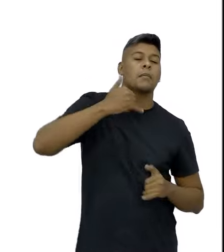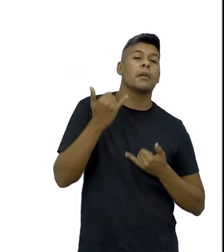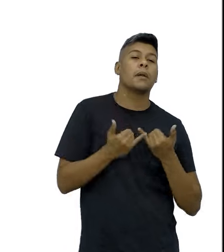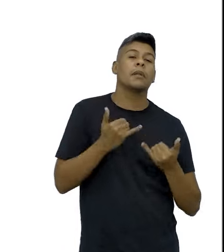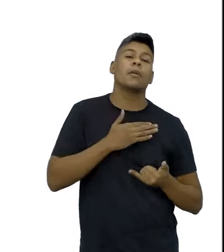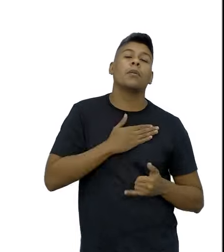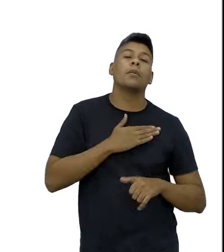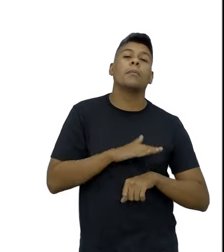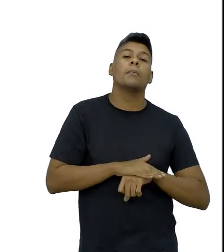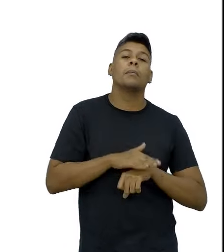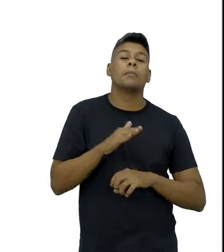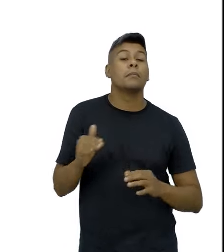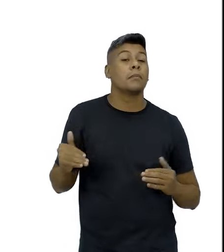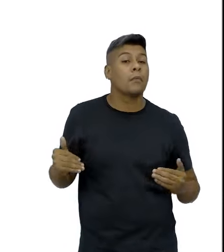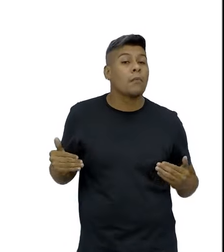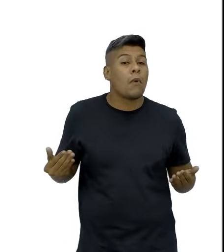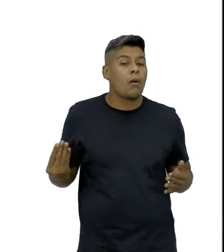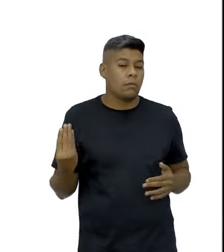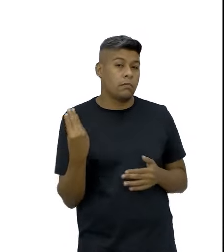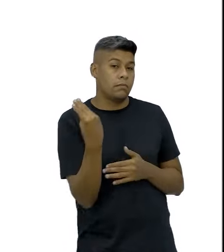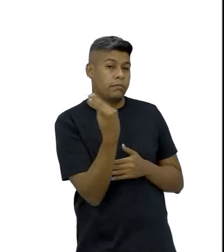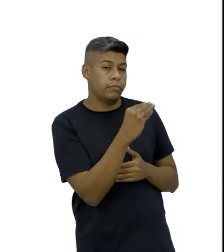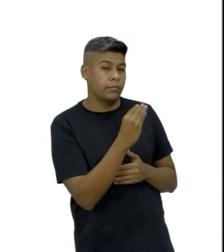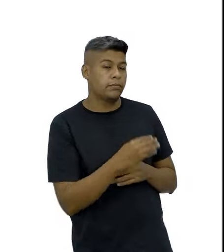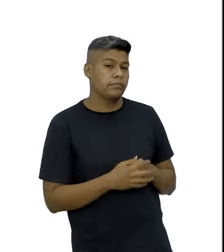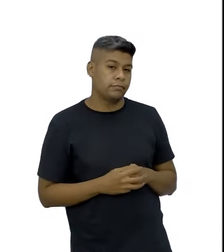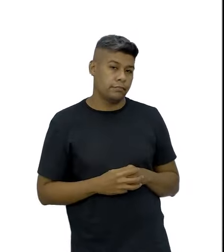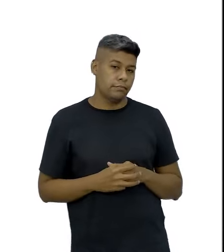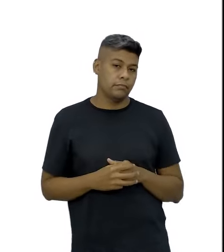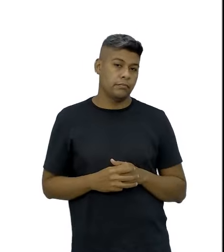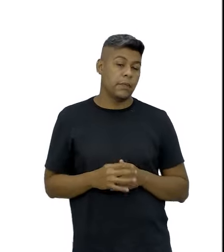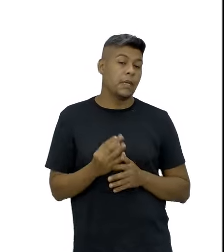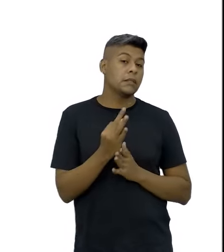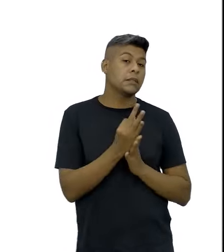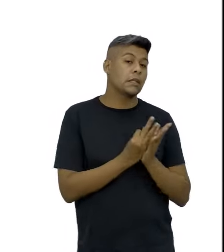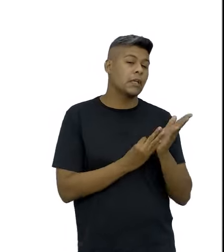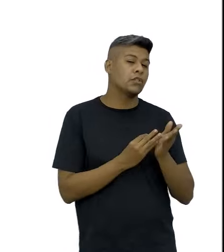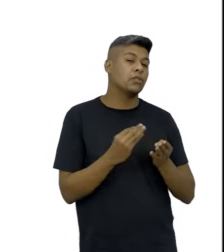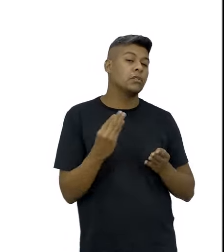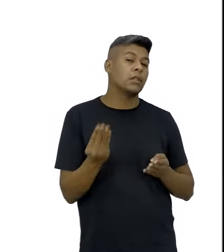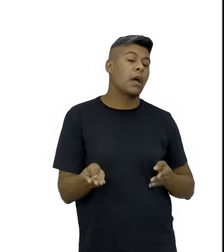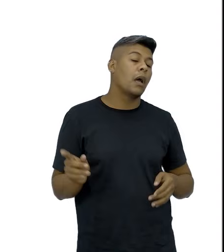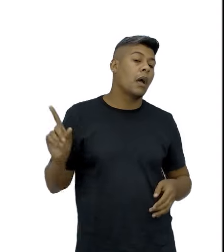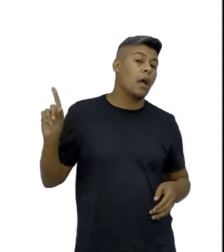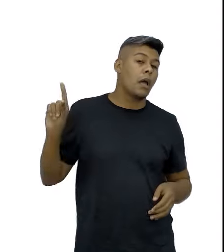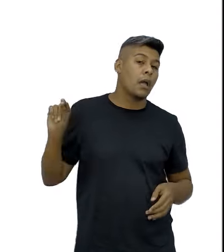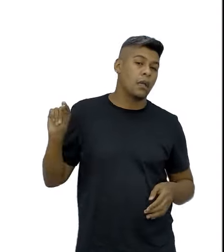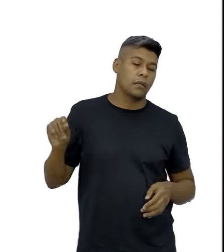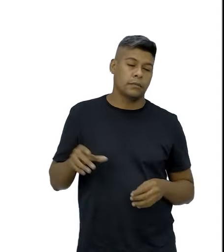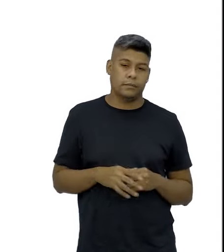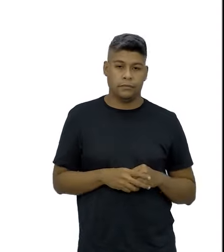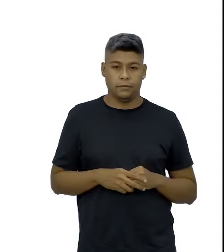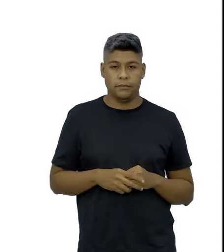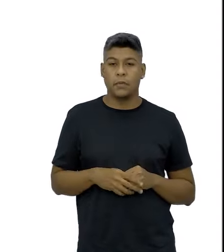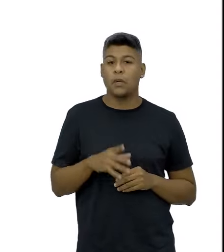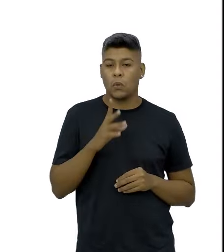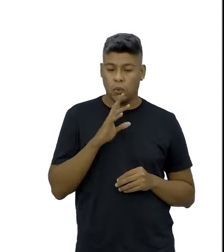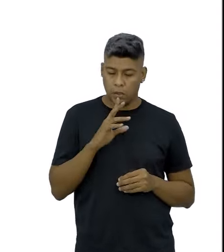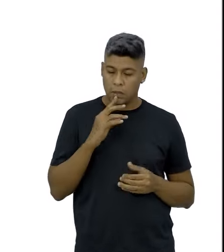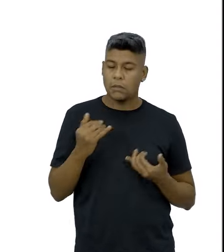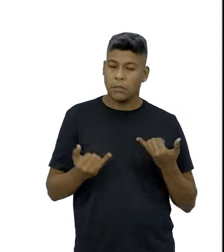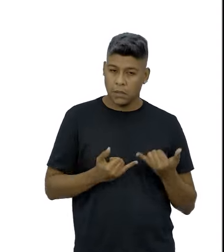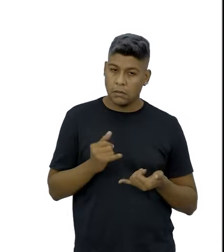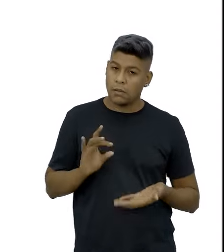favoritas. Eles escolheram para quem vão dar o texto que produzirem e conhecerão uma brincadeira de